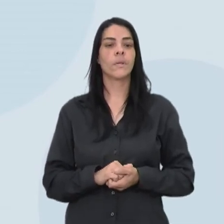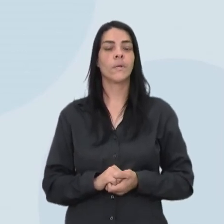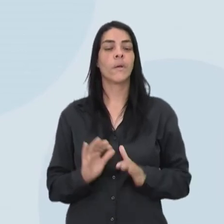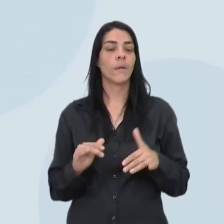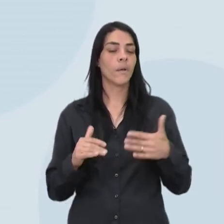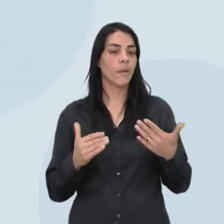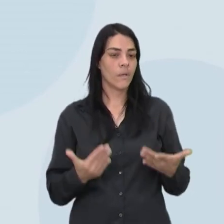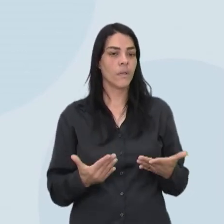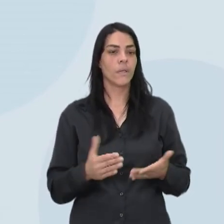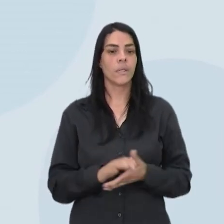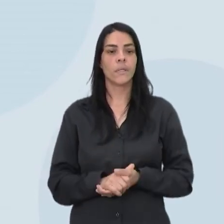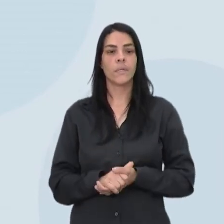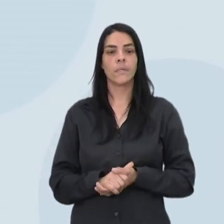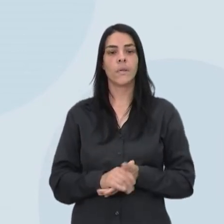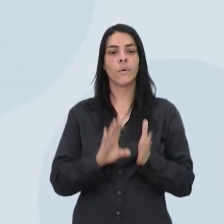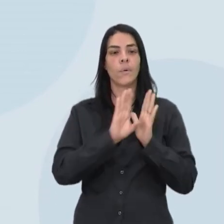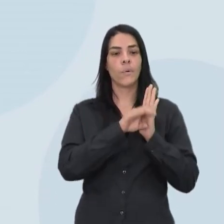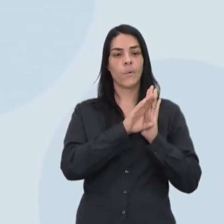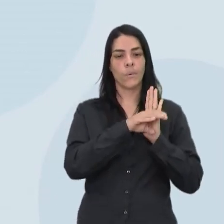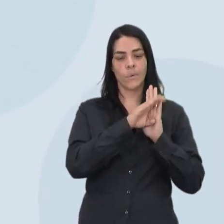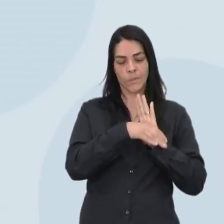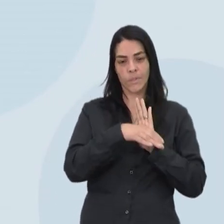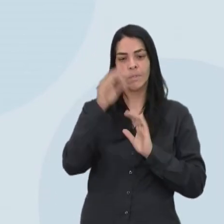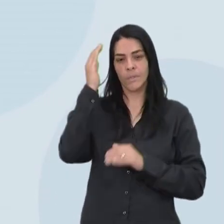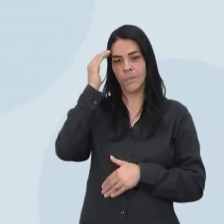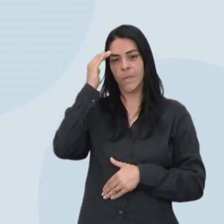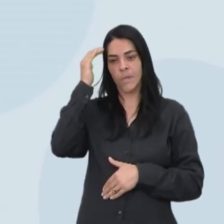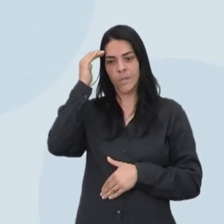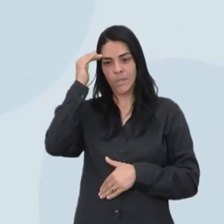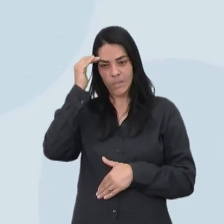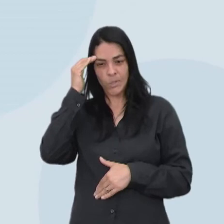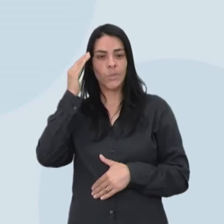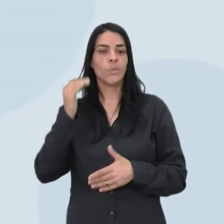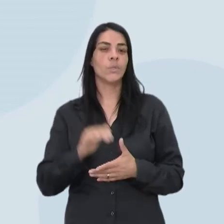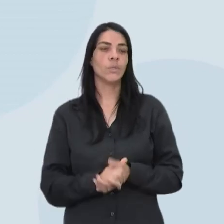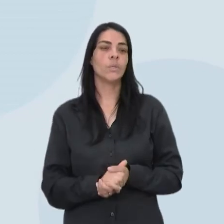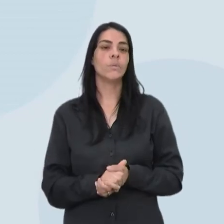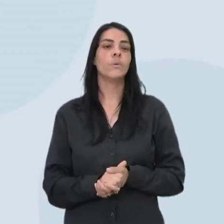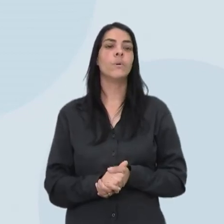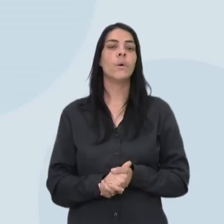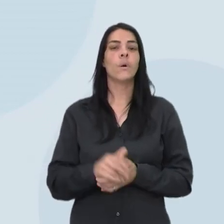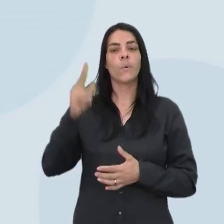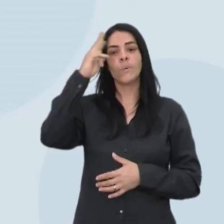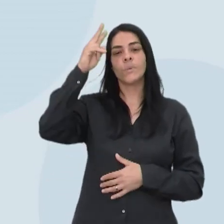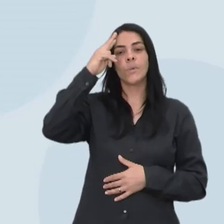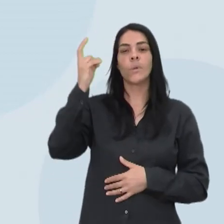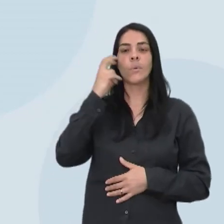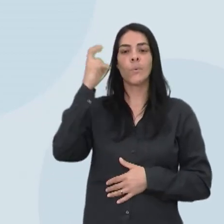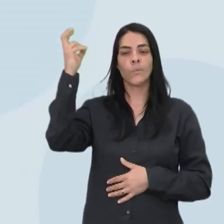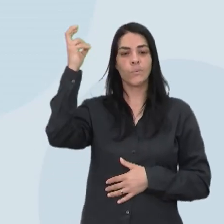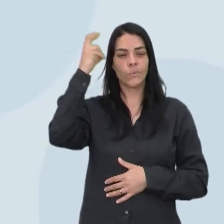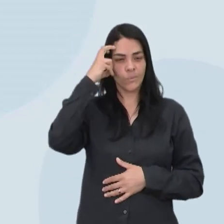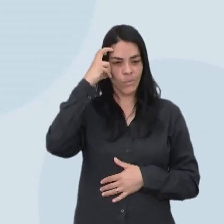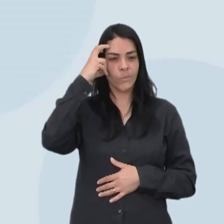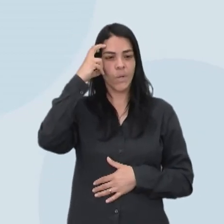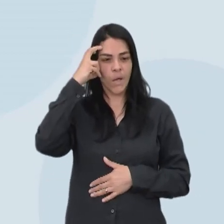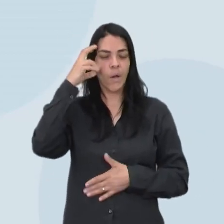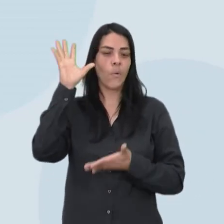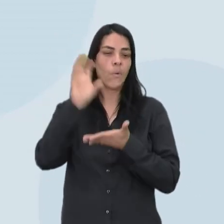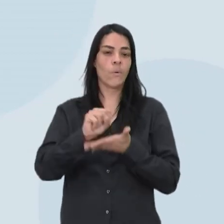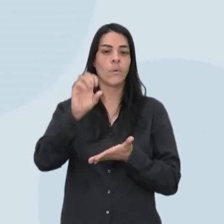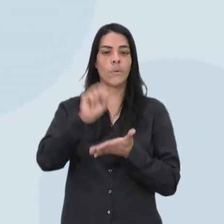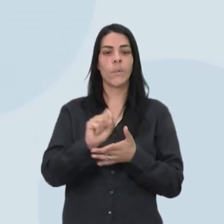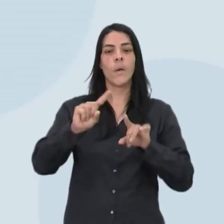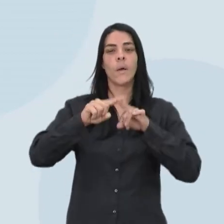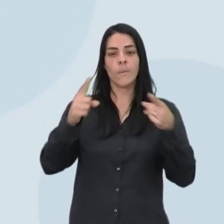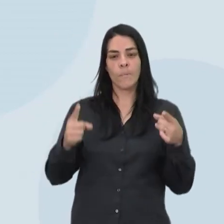Então esse conceito ele pode ser entendido como fenômeno histórico e cultural, né, a colonialidade, com origem do colonialismo, mas que se manteve